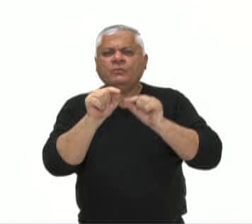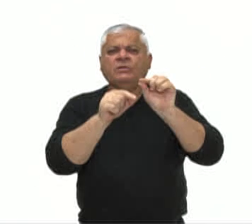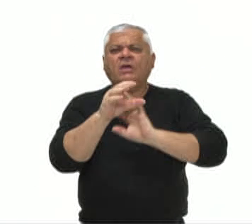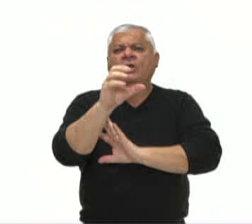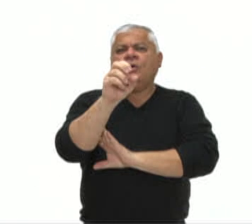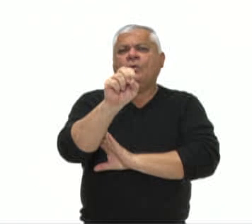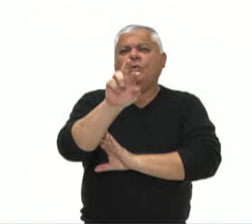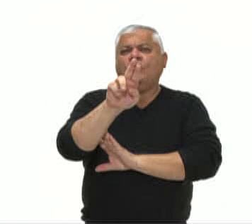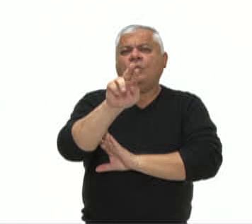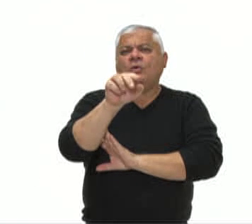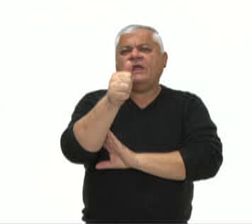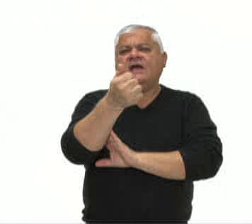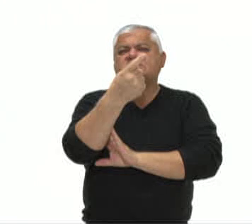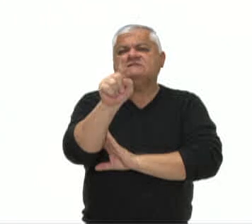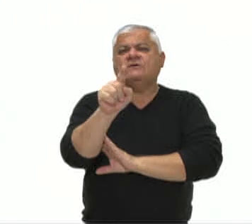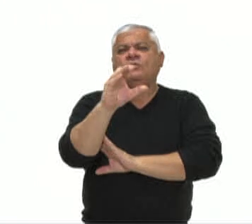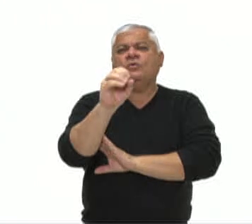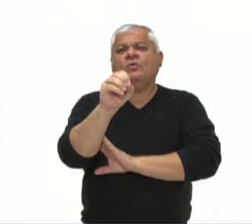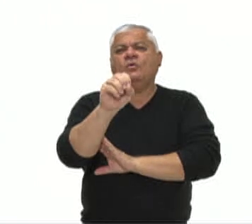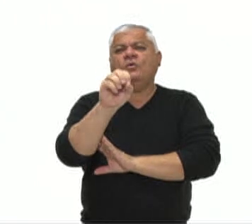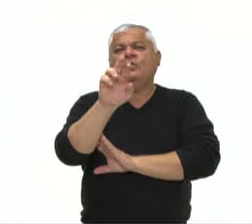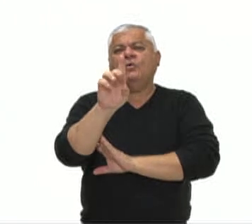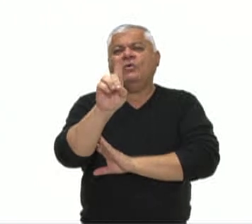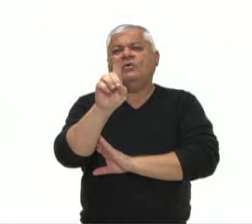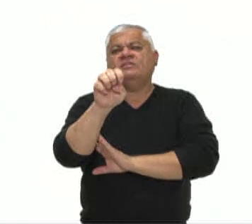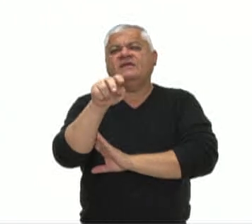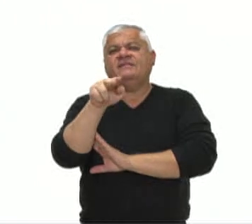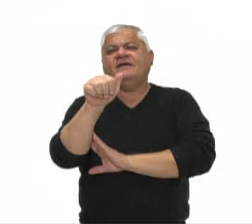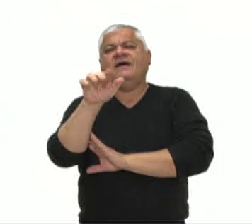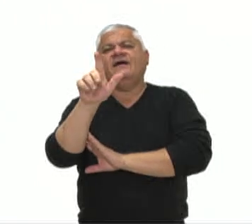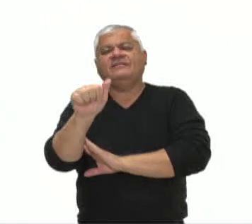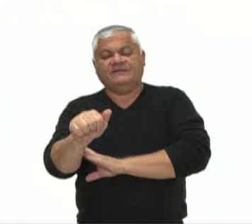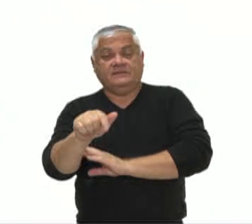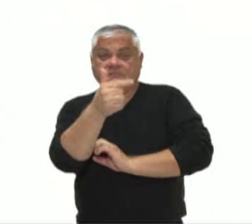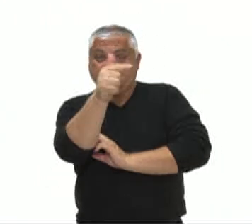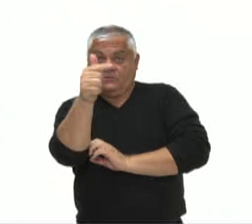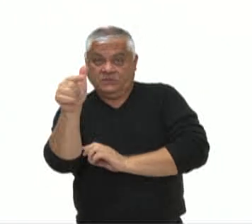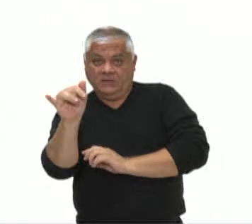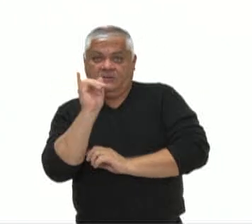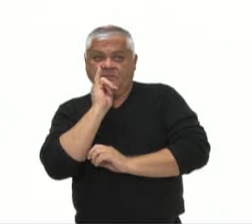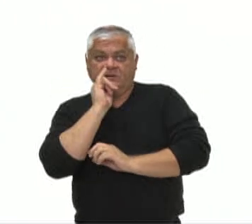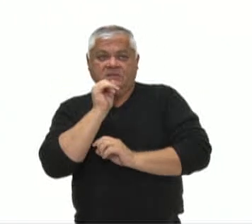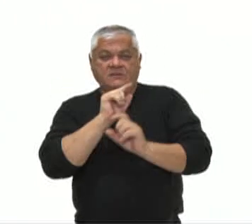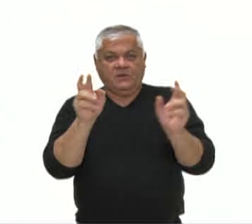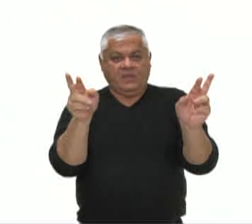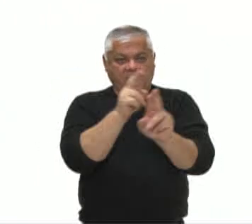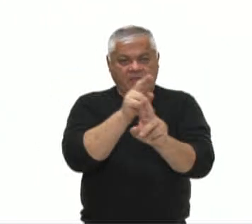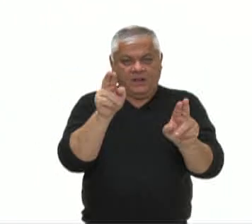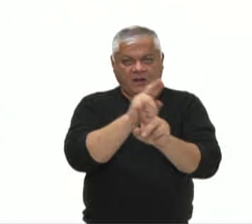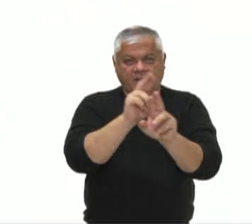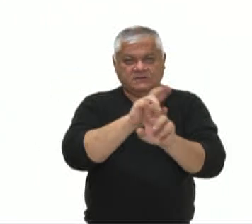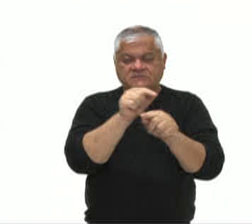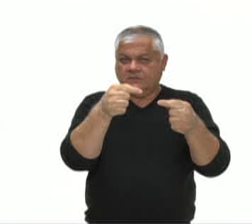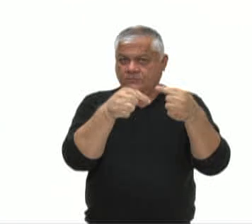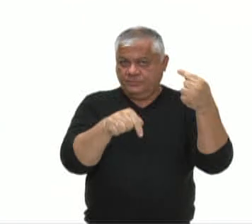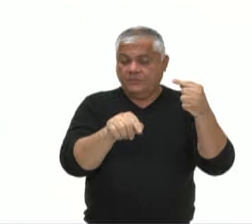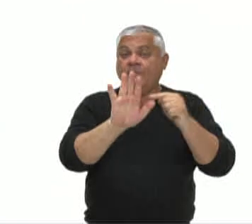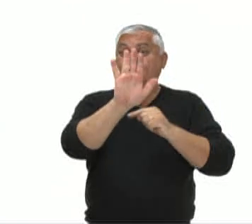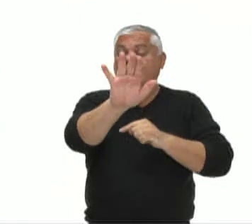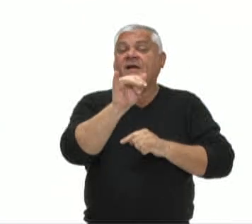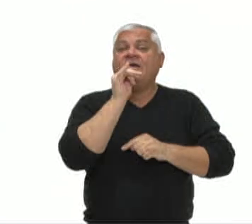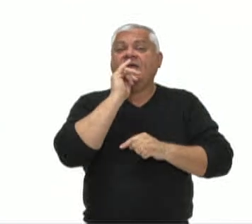orações coordenadas? São orações que, embora mantenham entre si relações de sentido,